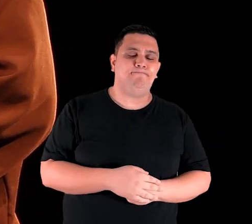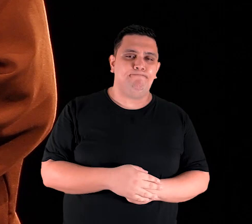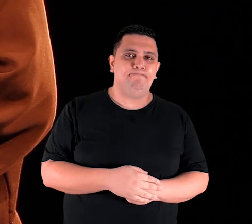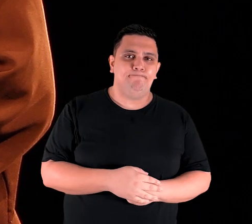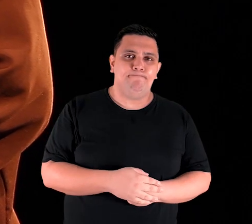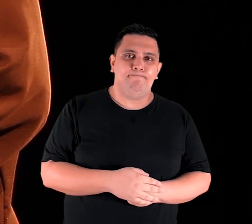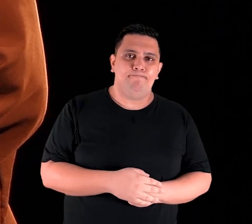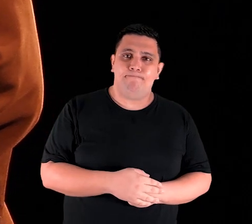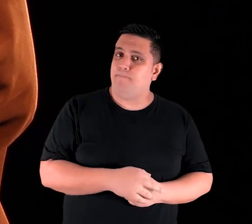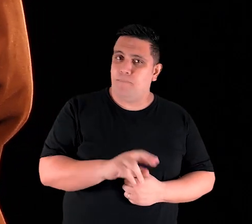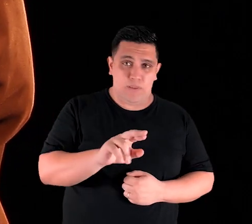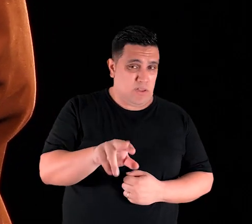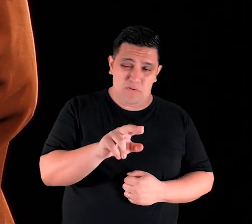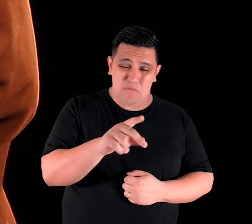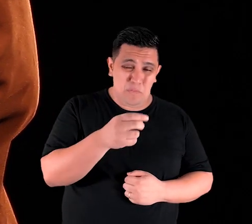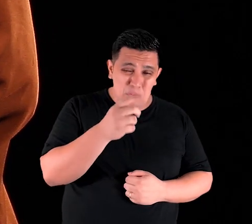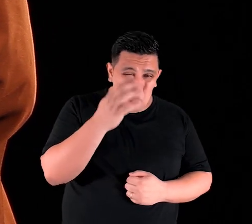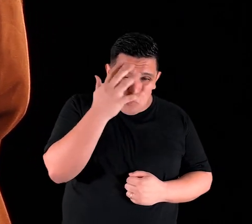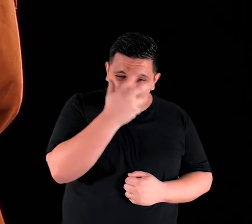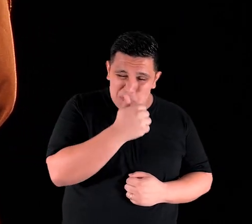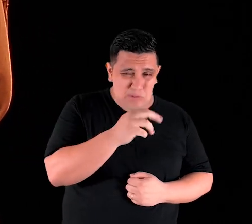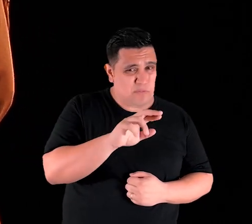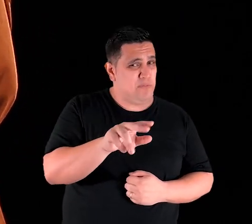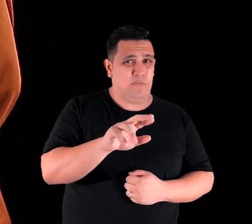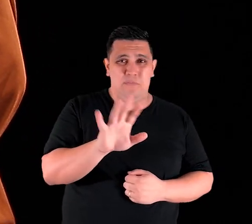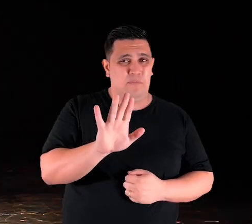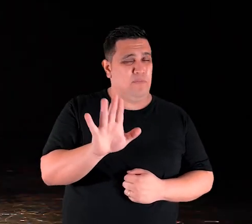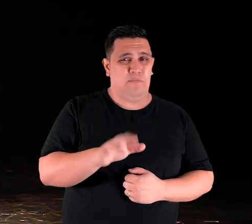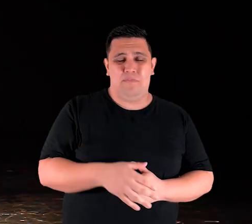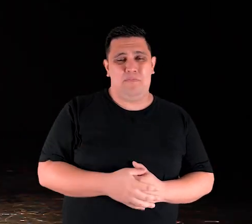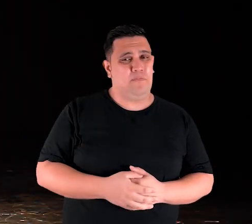E não foi nem um pouco agradável.